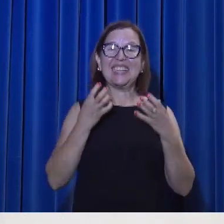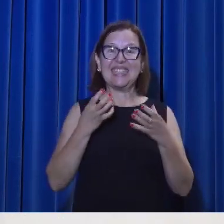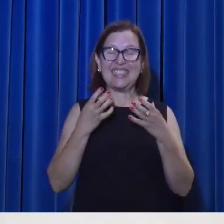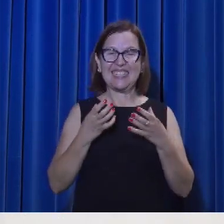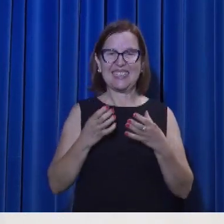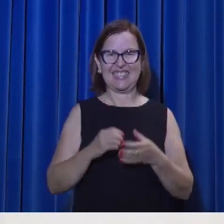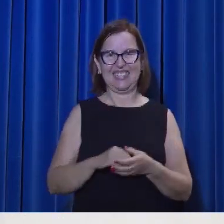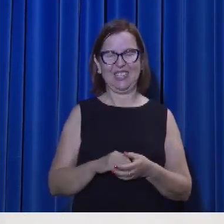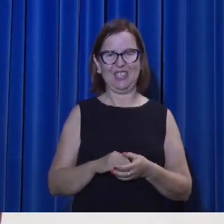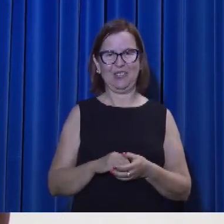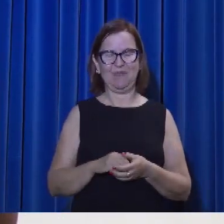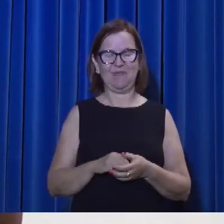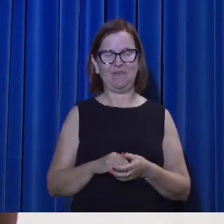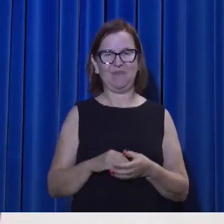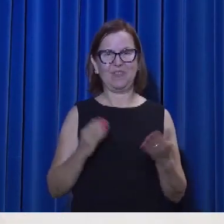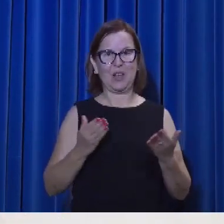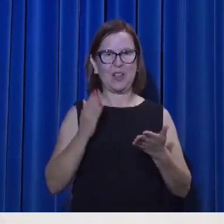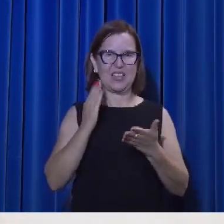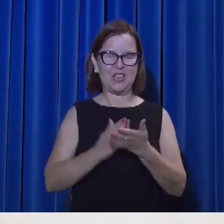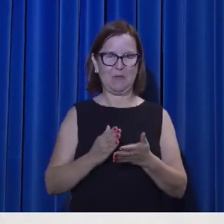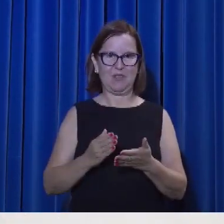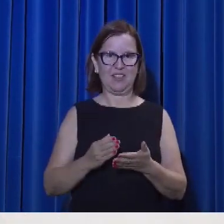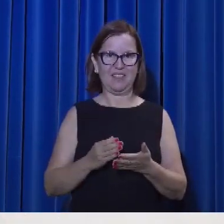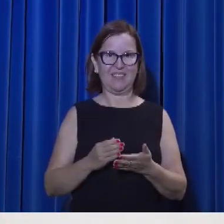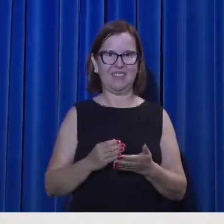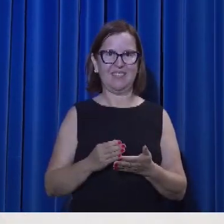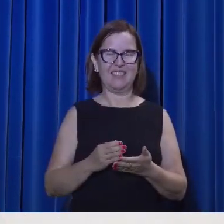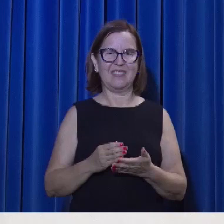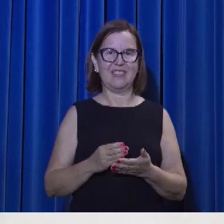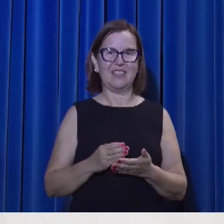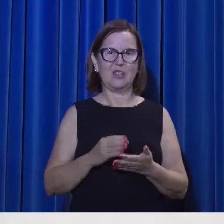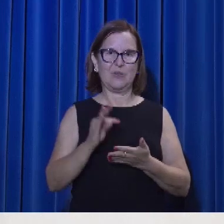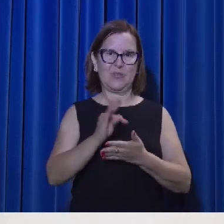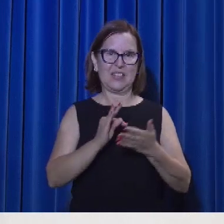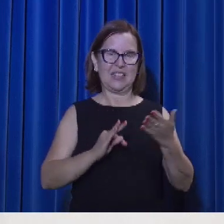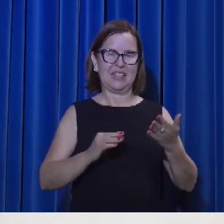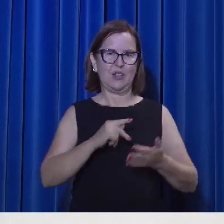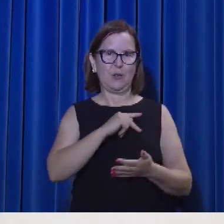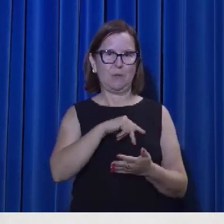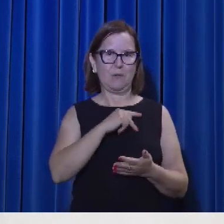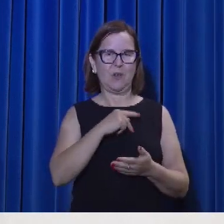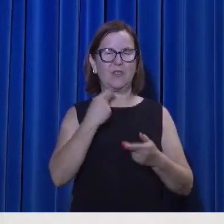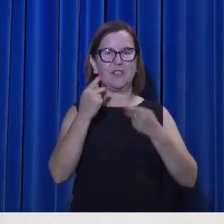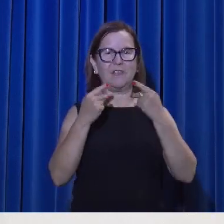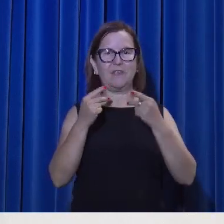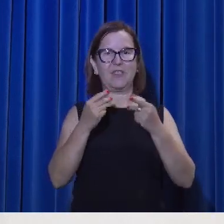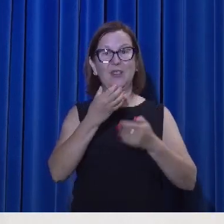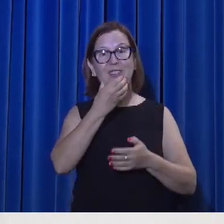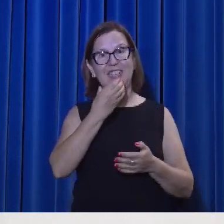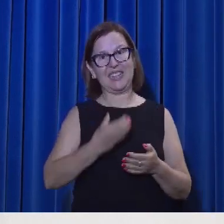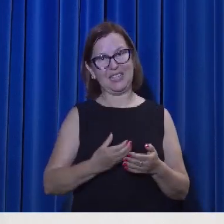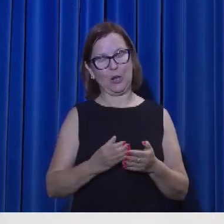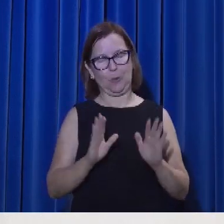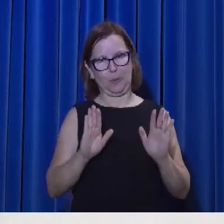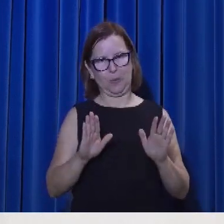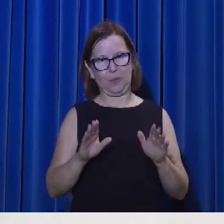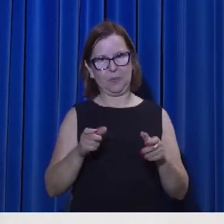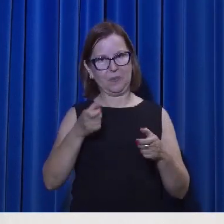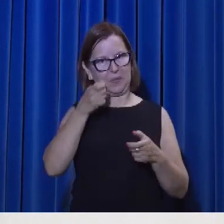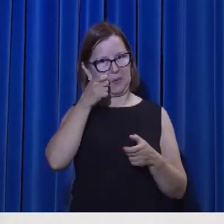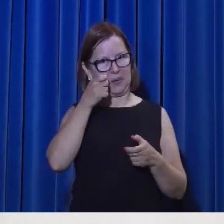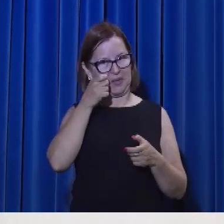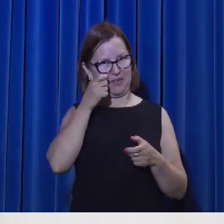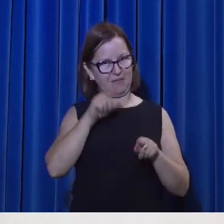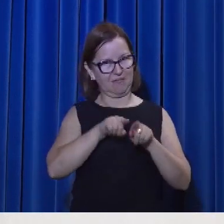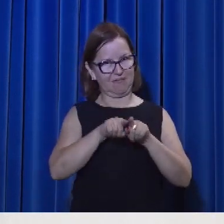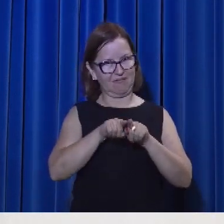E eu encerro com um texto do apóstolo Paulo, em que ele também fala do Natal, em outras palavras. Preste muita atenção, meus